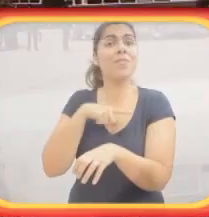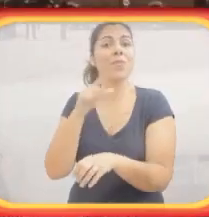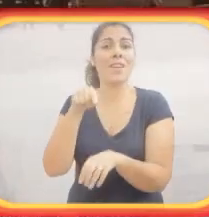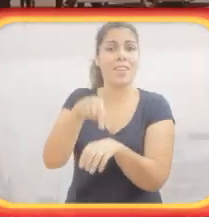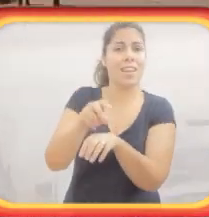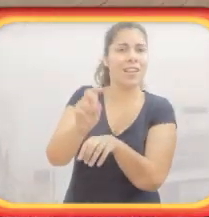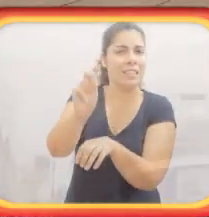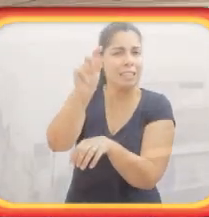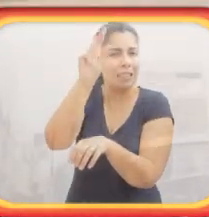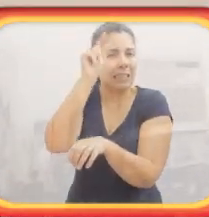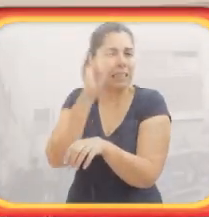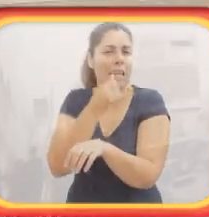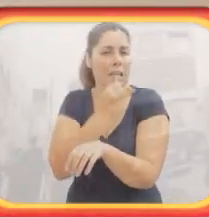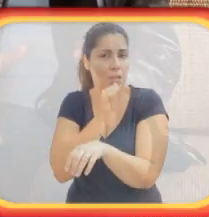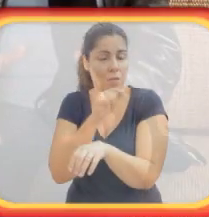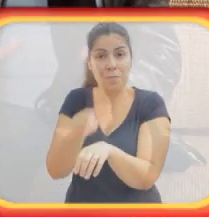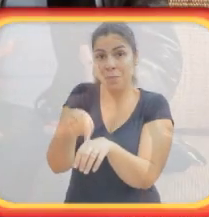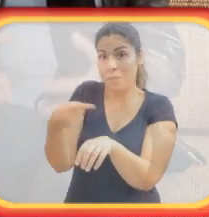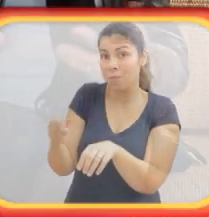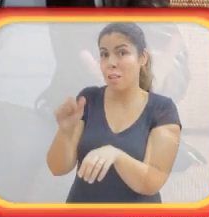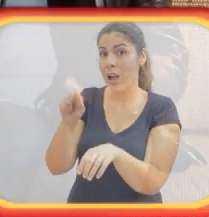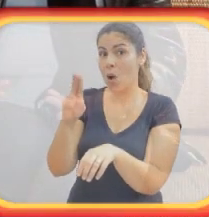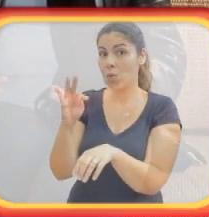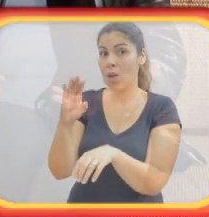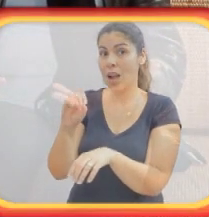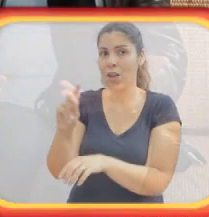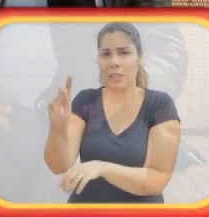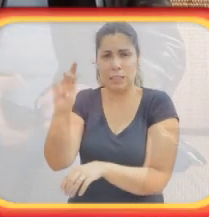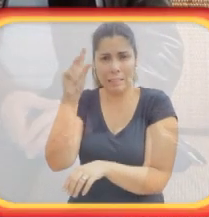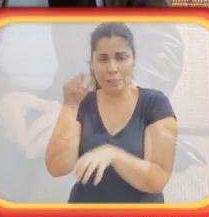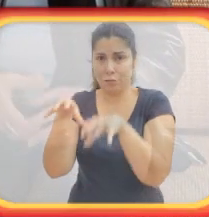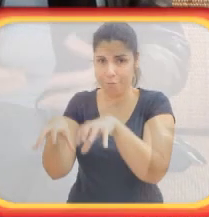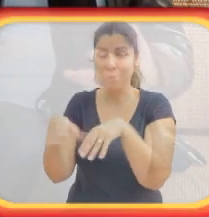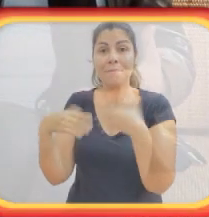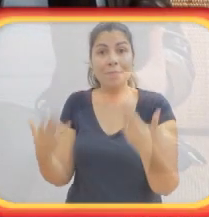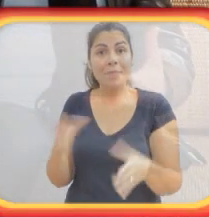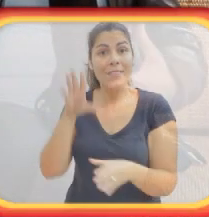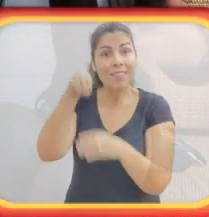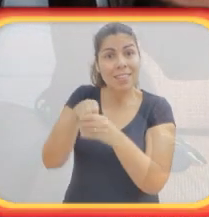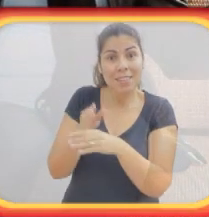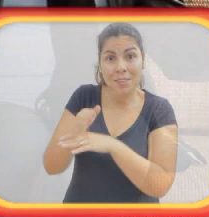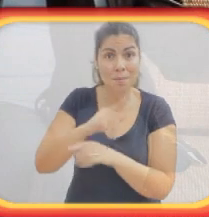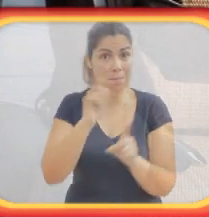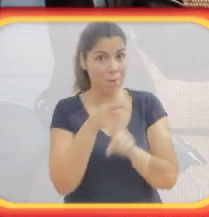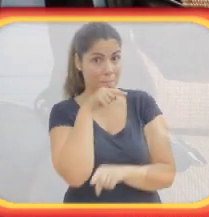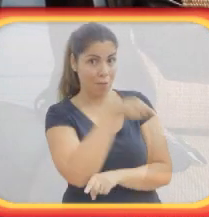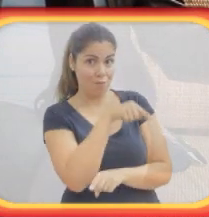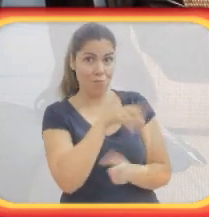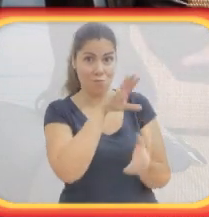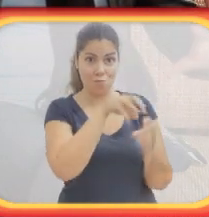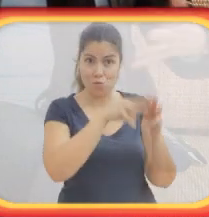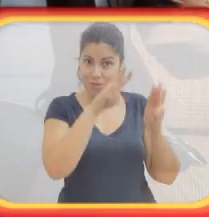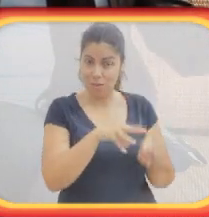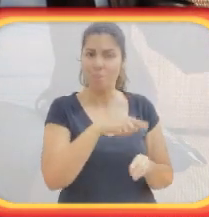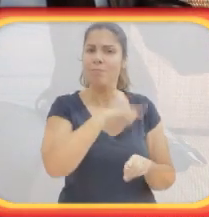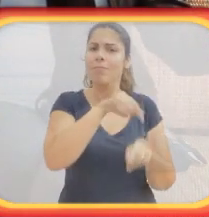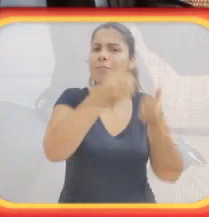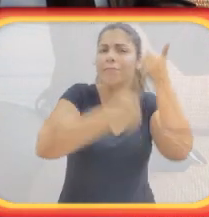pequeno porte. E depois, neste segundo núcleo onde nós estamos, temos então, são duas grandes